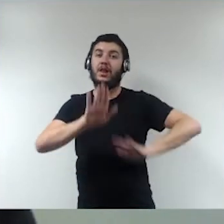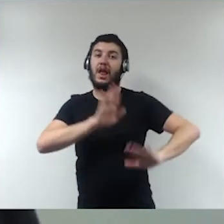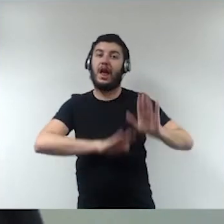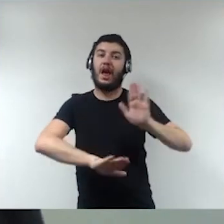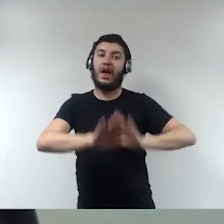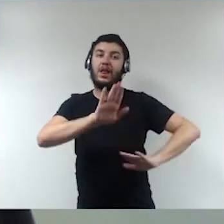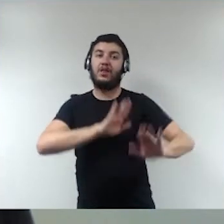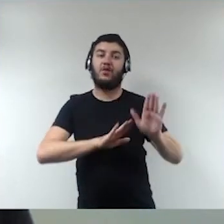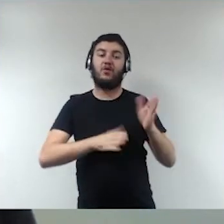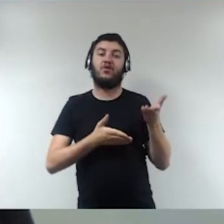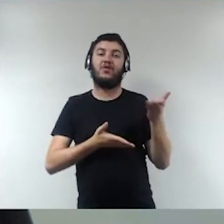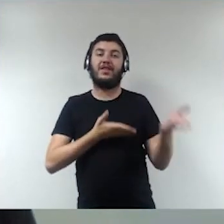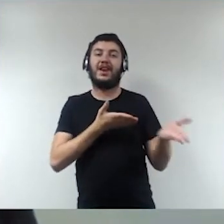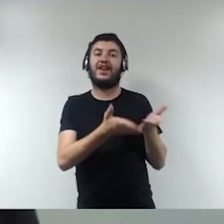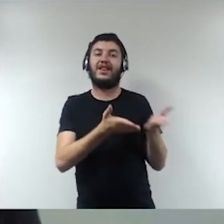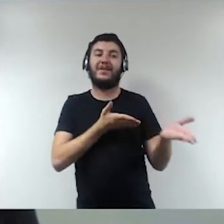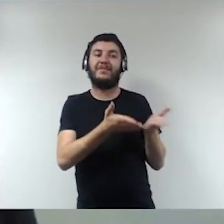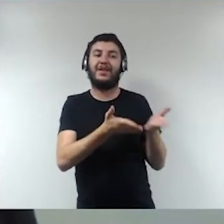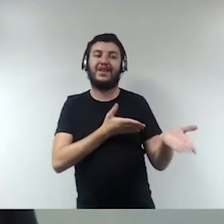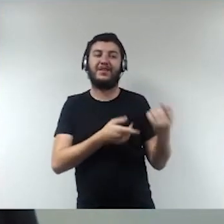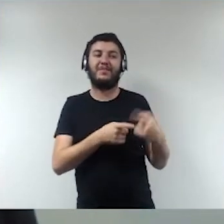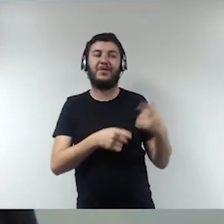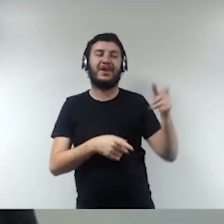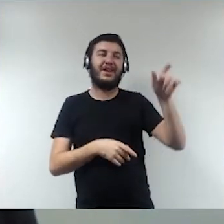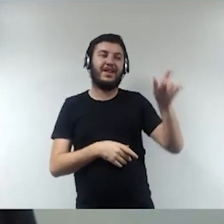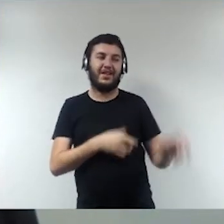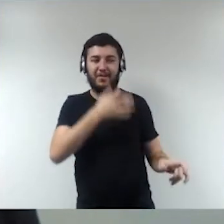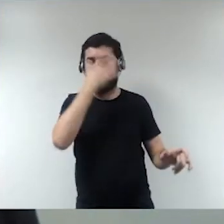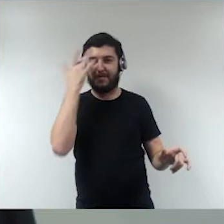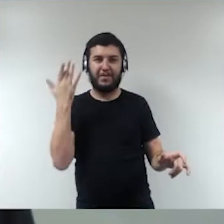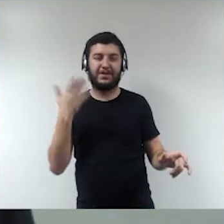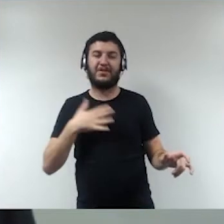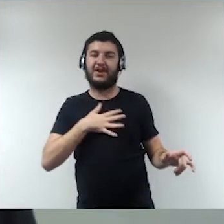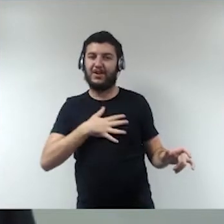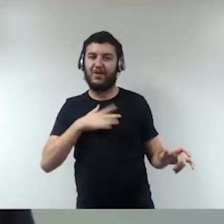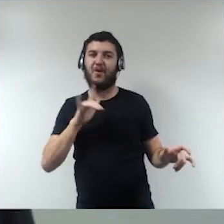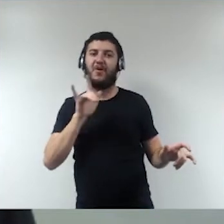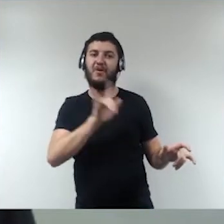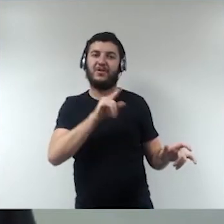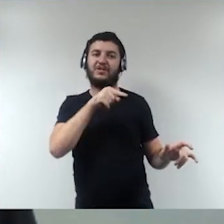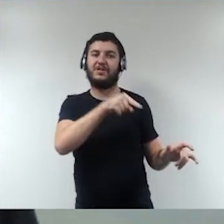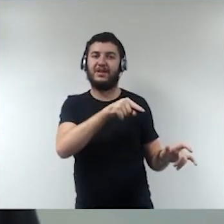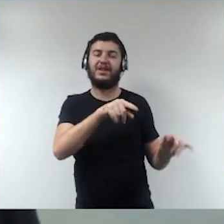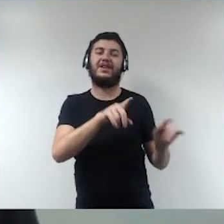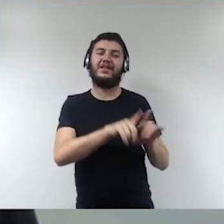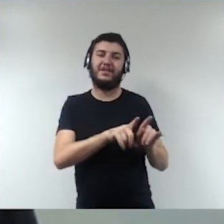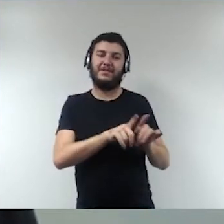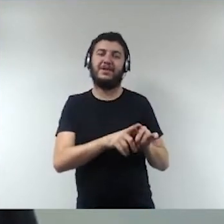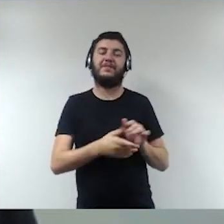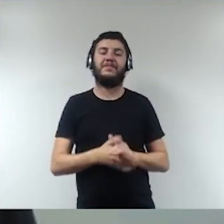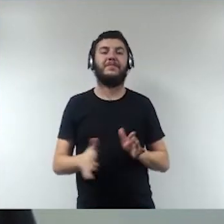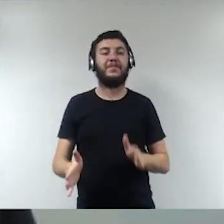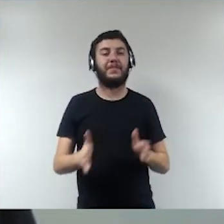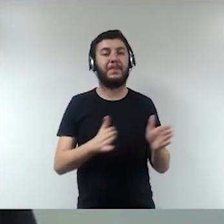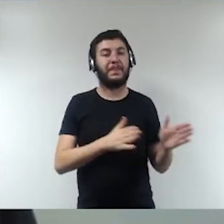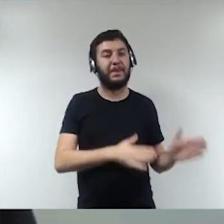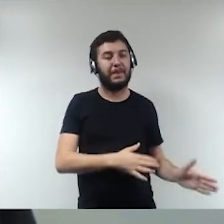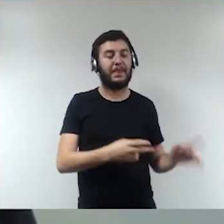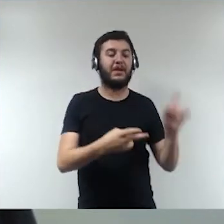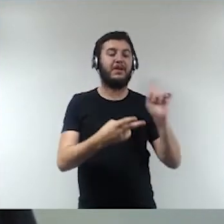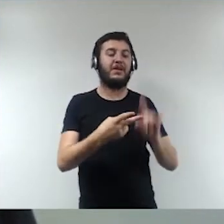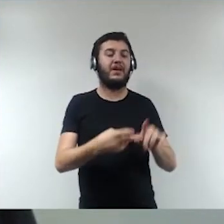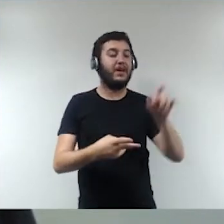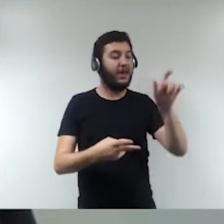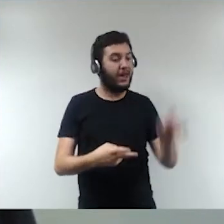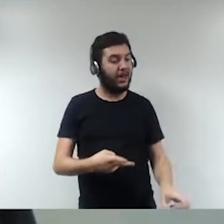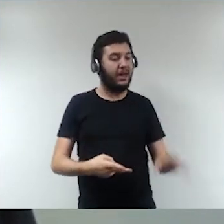seu tratamento, porque é uma pessoa que ele preza muito e que gosta muito de você. Meu querido irmão